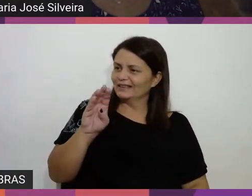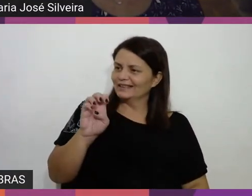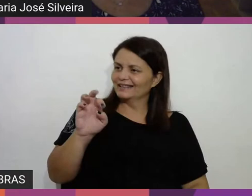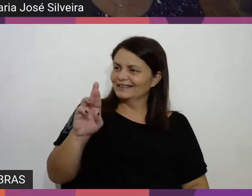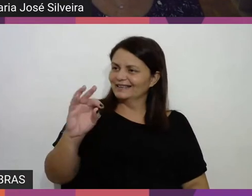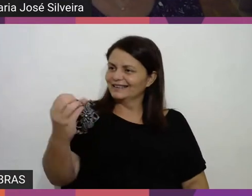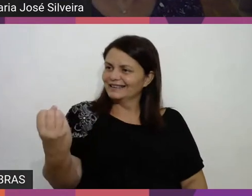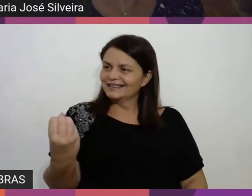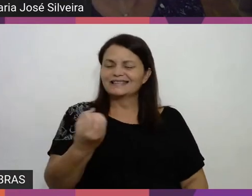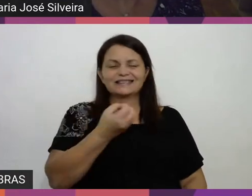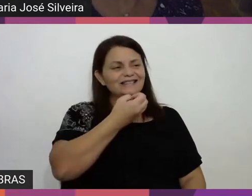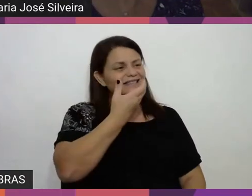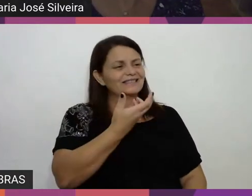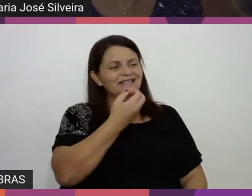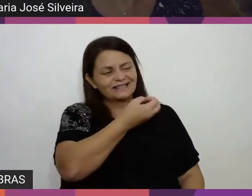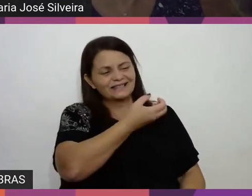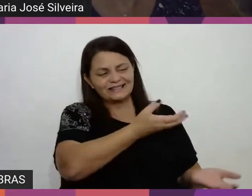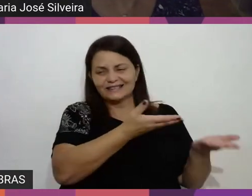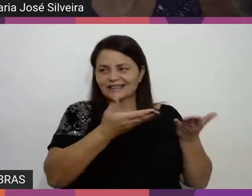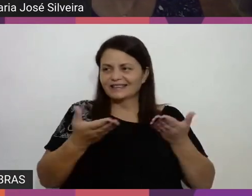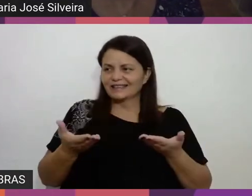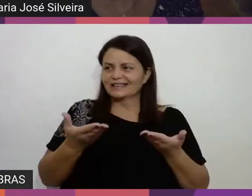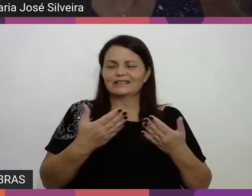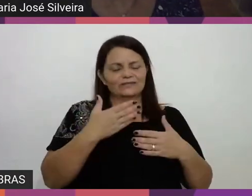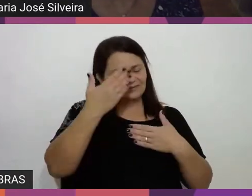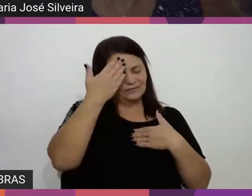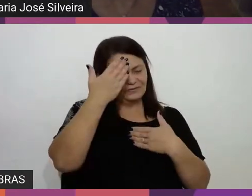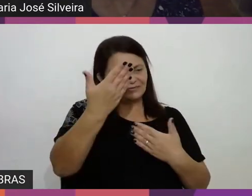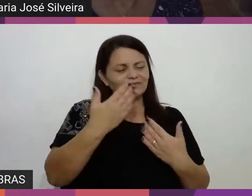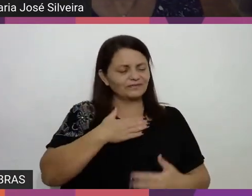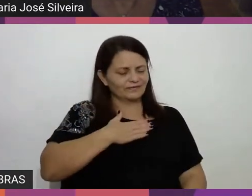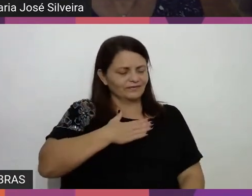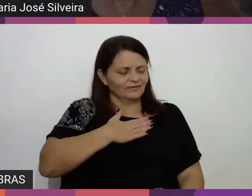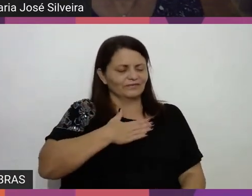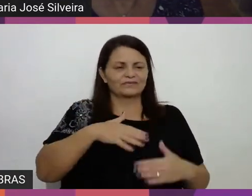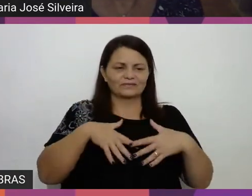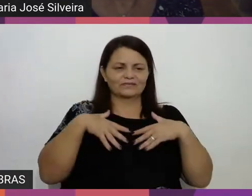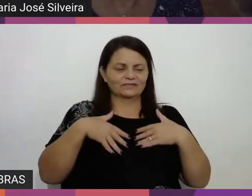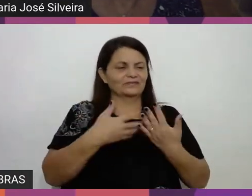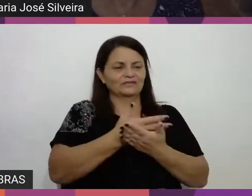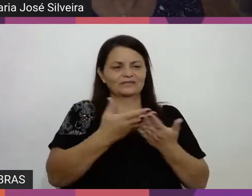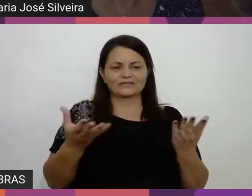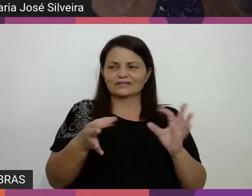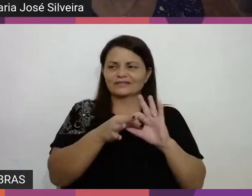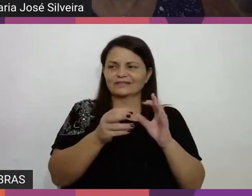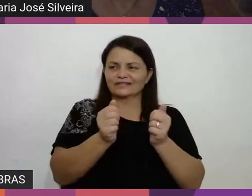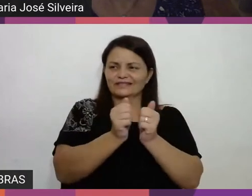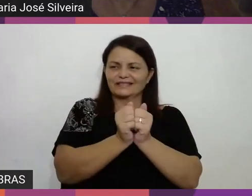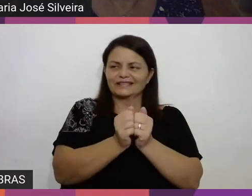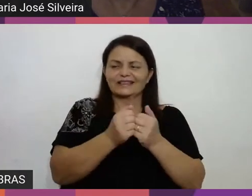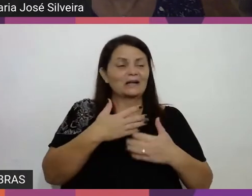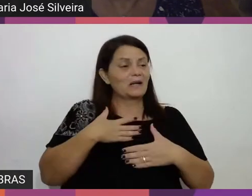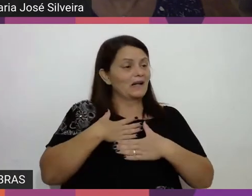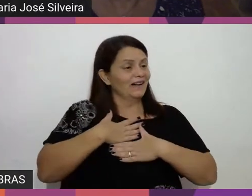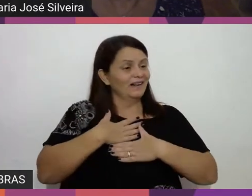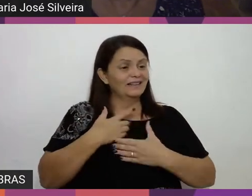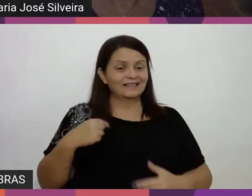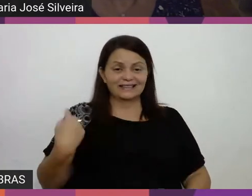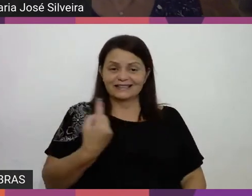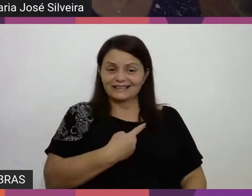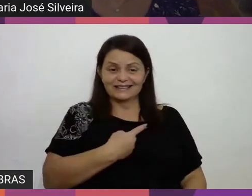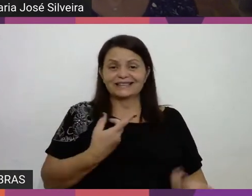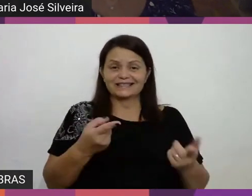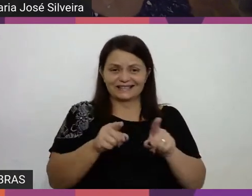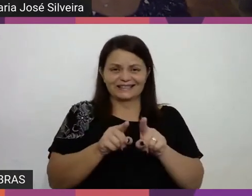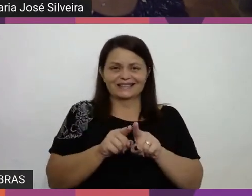bom muito bem-vinda obrigada presente aqui com vocês e bom para senhora Nossa tomara que o próximo